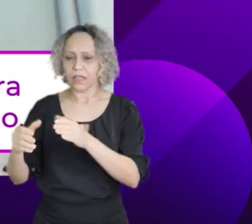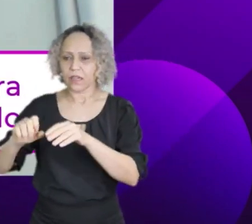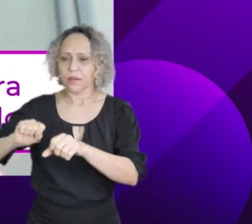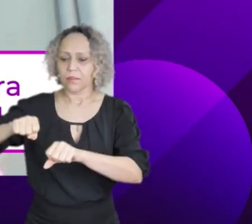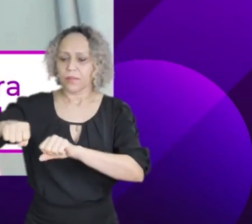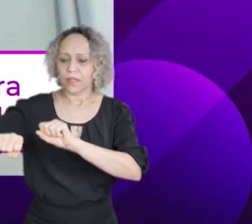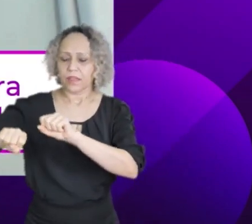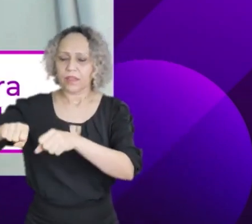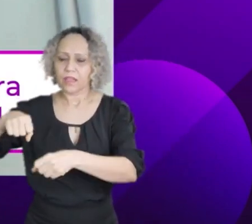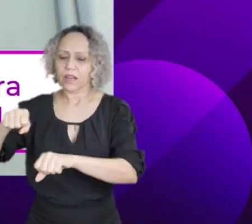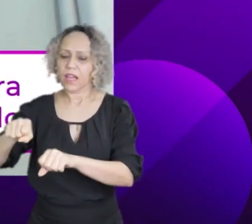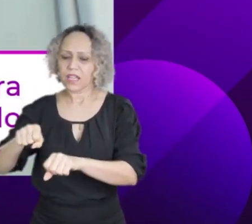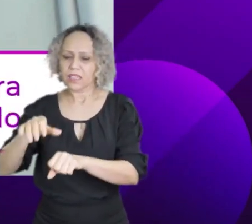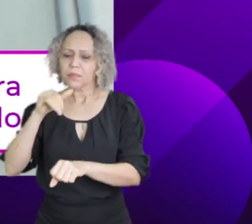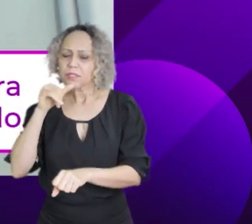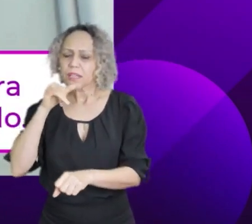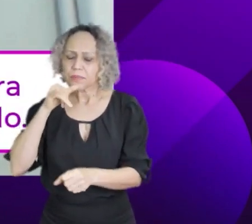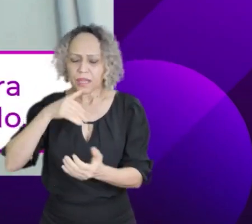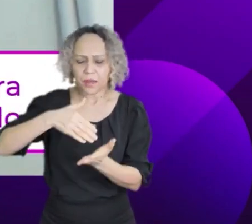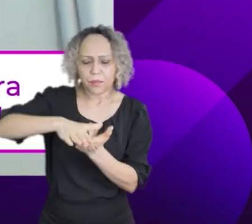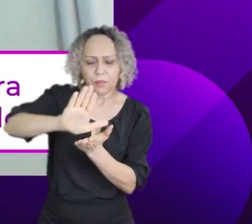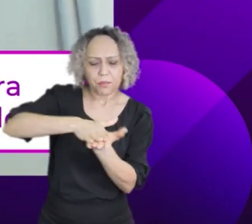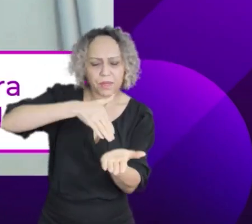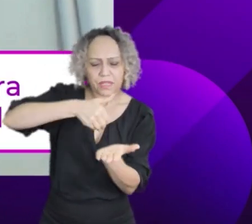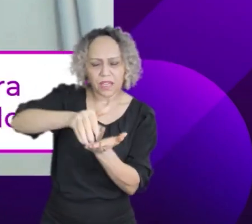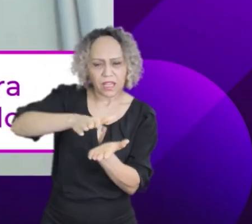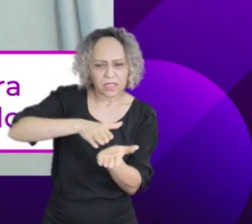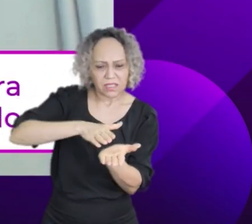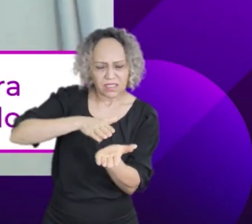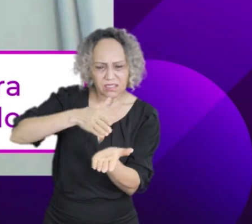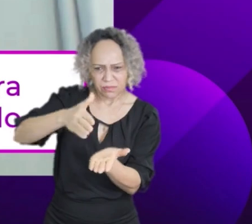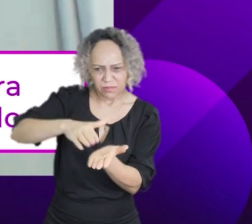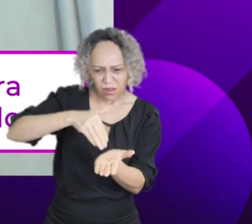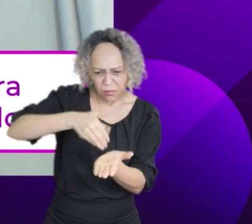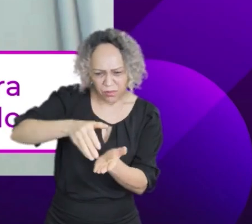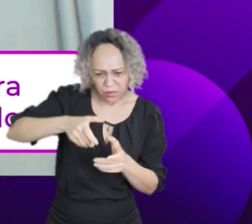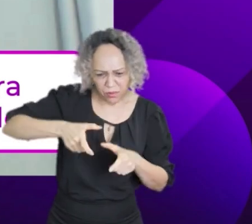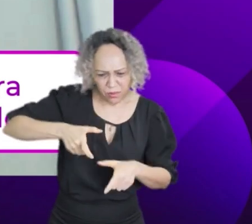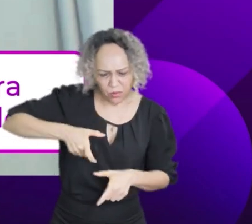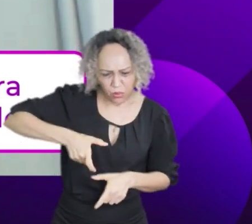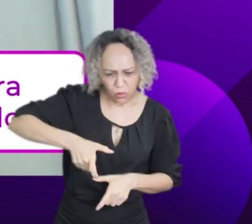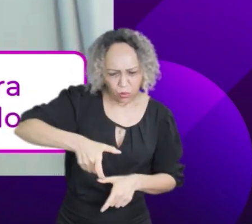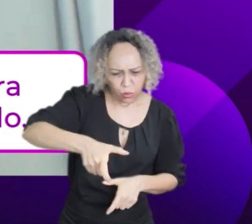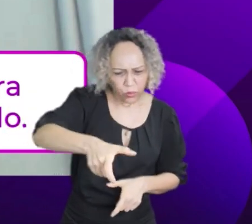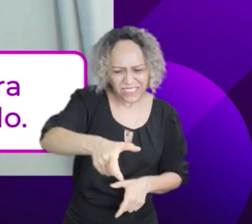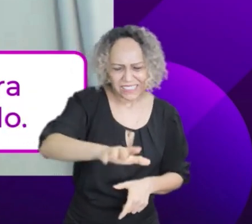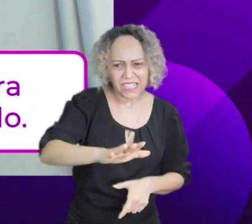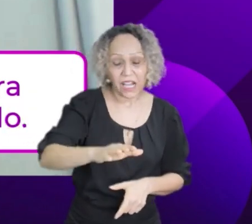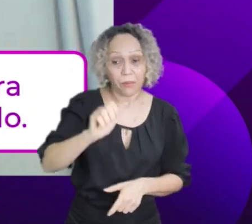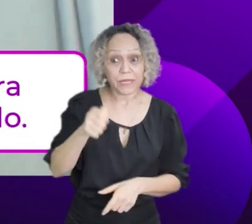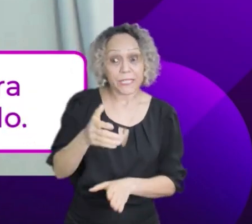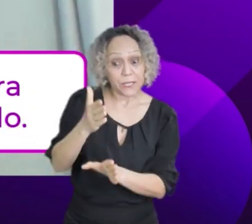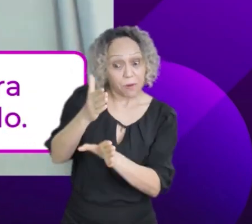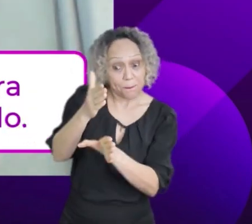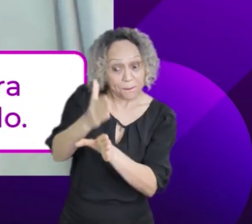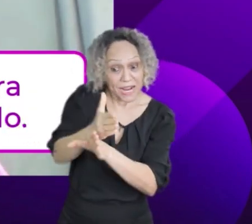possa ser usada, mas ela é indicada para vias em que o tráfego de automóveis já é mais tranquilo,